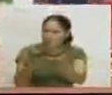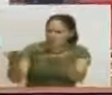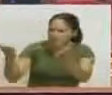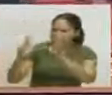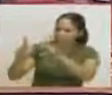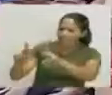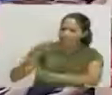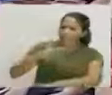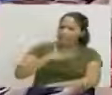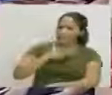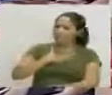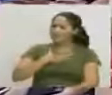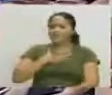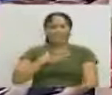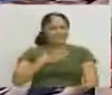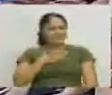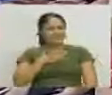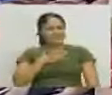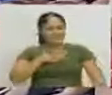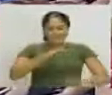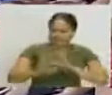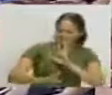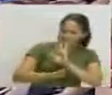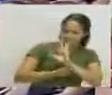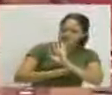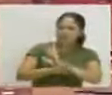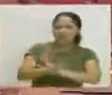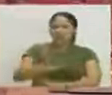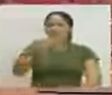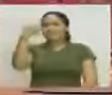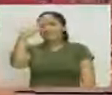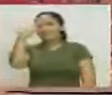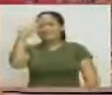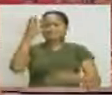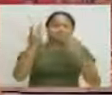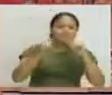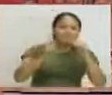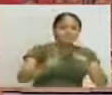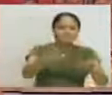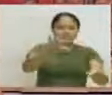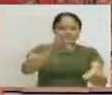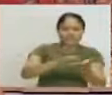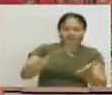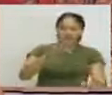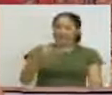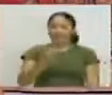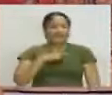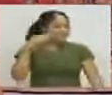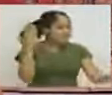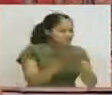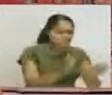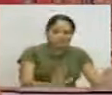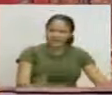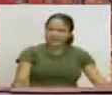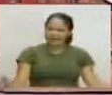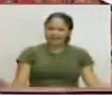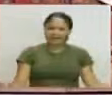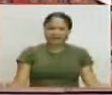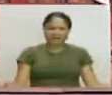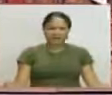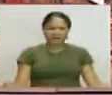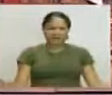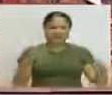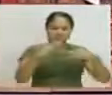É meu representante. Essa mentalidade precisa estar clara em nós. Chega dessa subserviência, sabe essa coisa? O outro está a